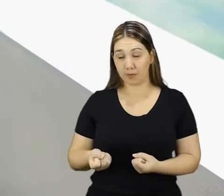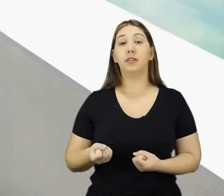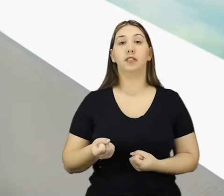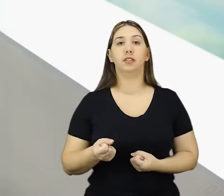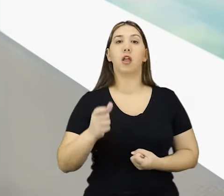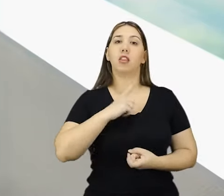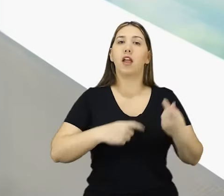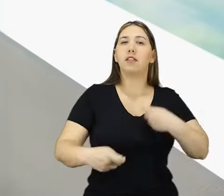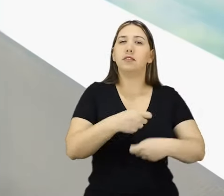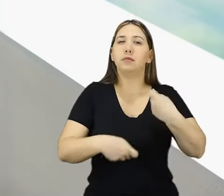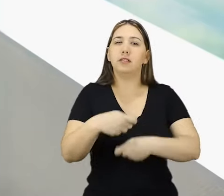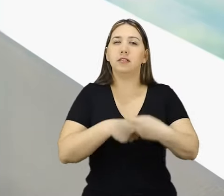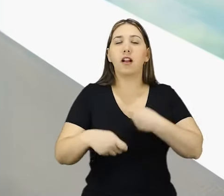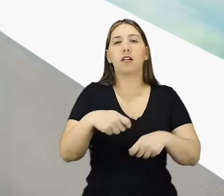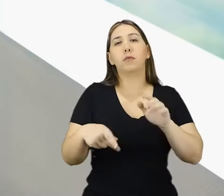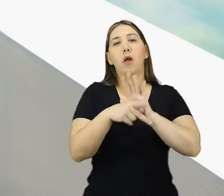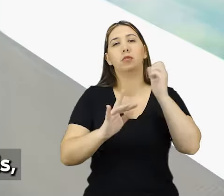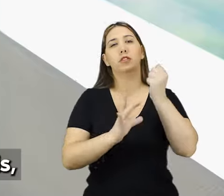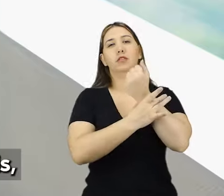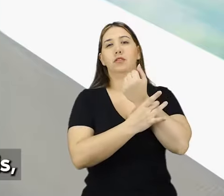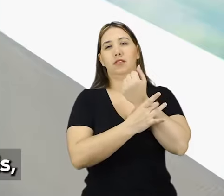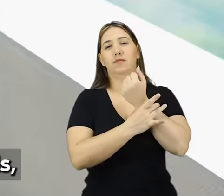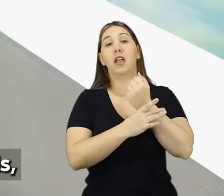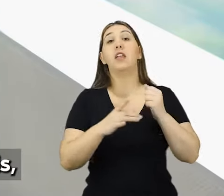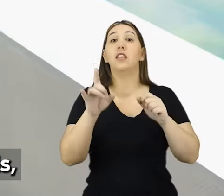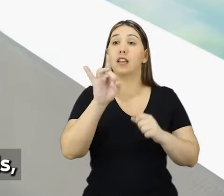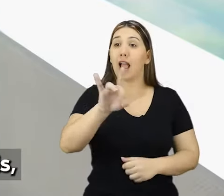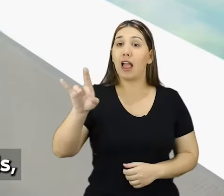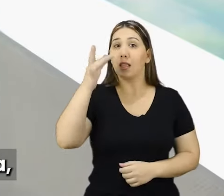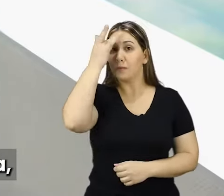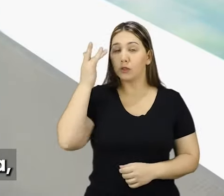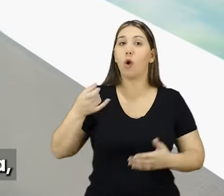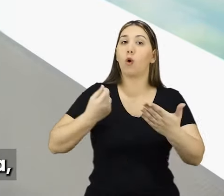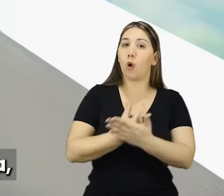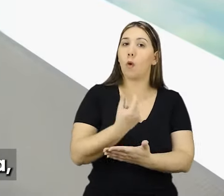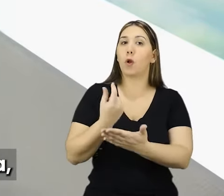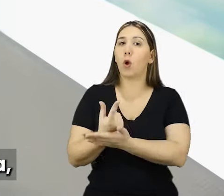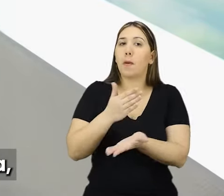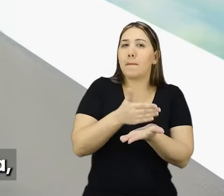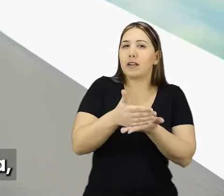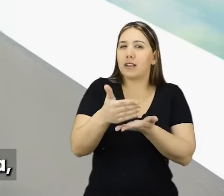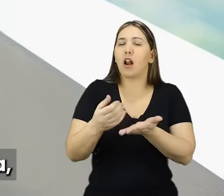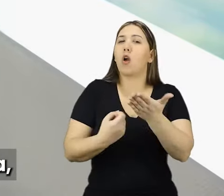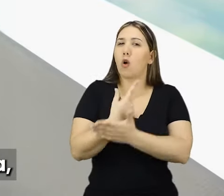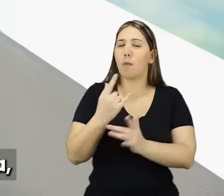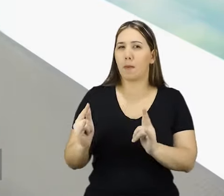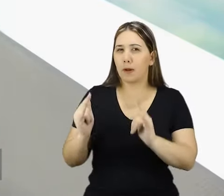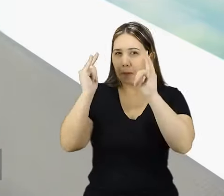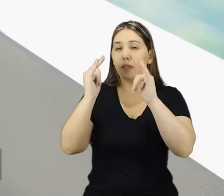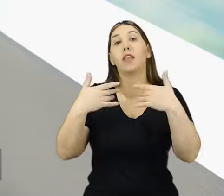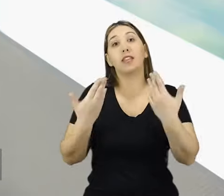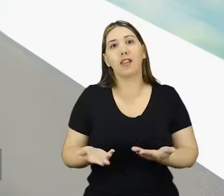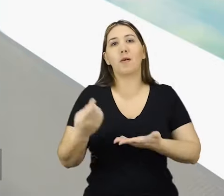ser administrados pela securitizadora. Então, cada um dos compradores dos imóveis, quando pagar a sua parcela, paga para a securitizadora.